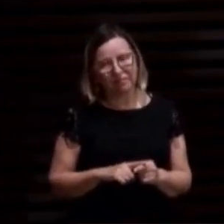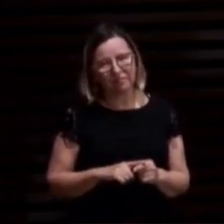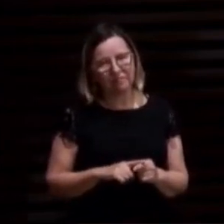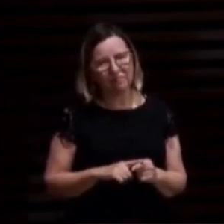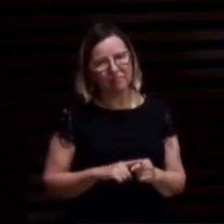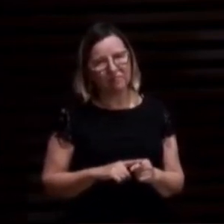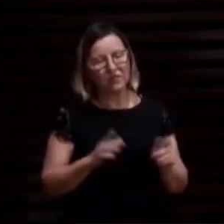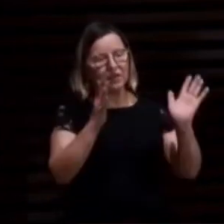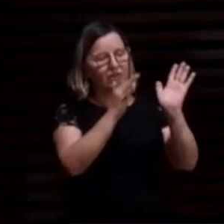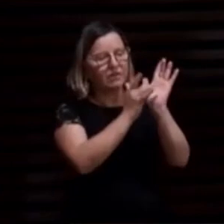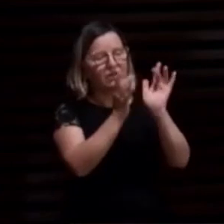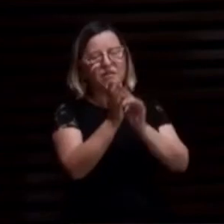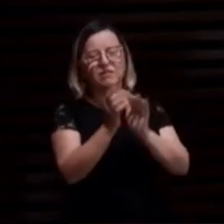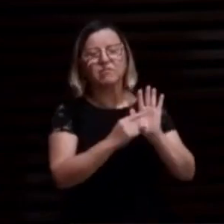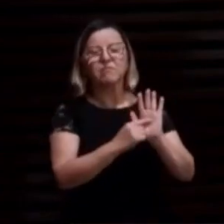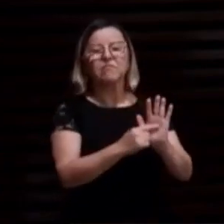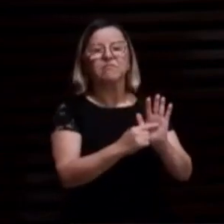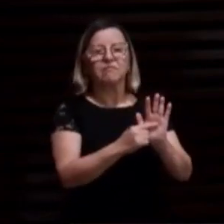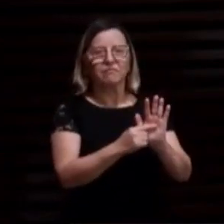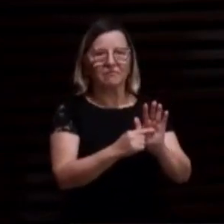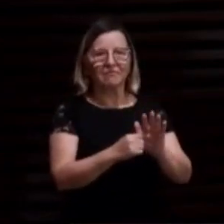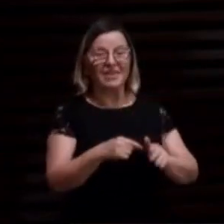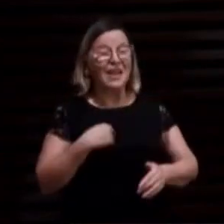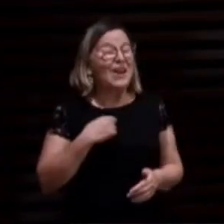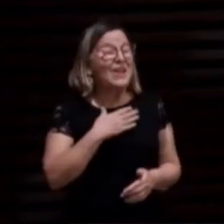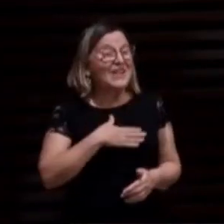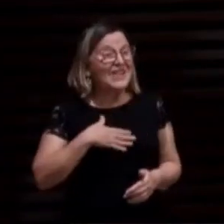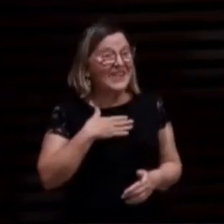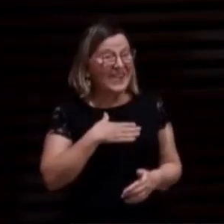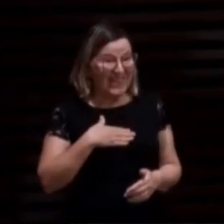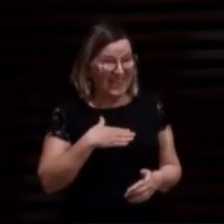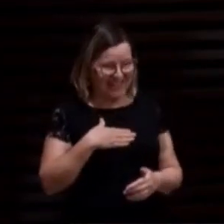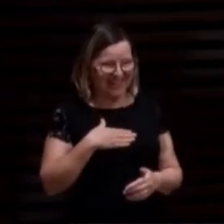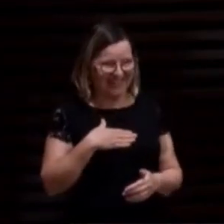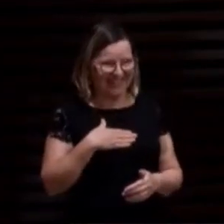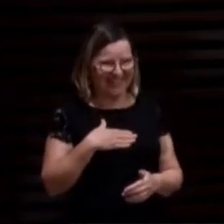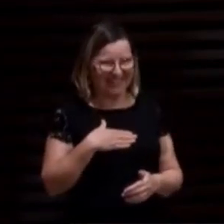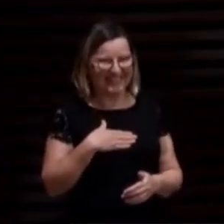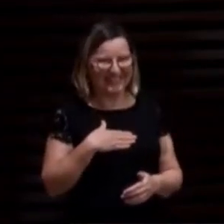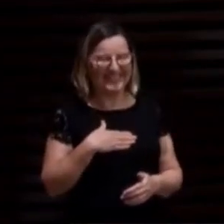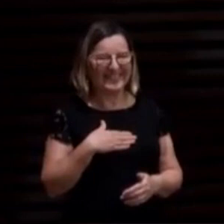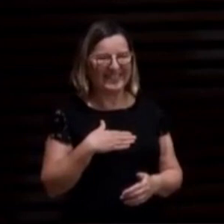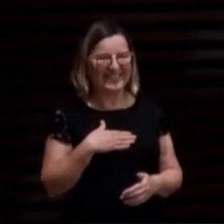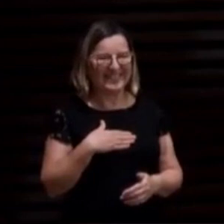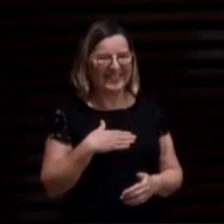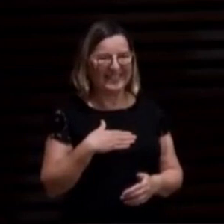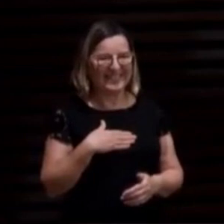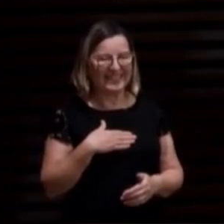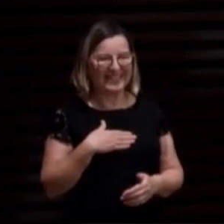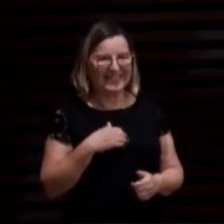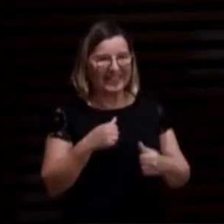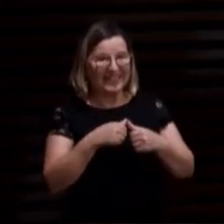Ele se apresenta. Eu gosto deste gesto do meu Senhor, ele